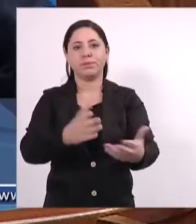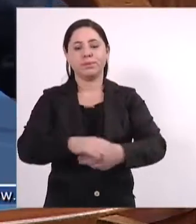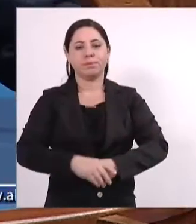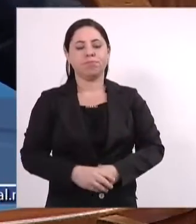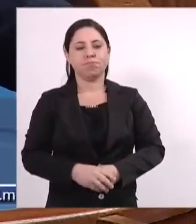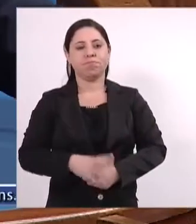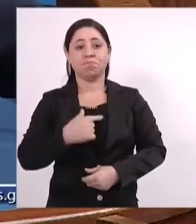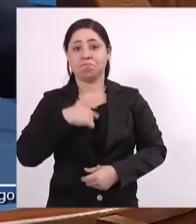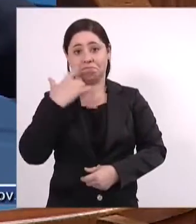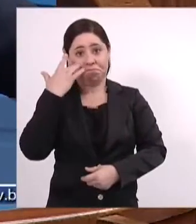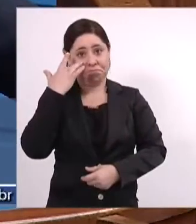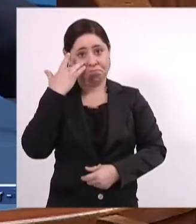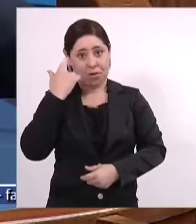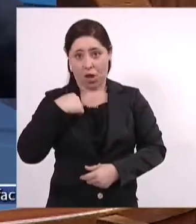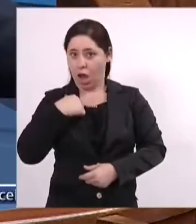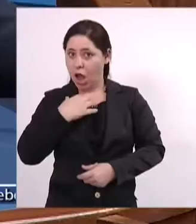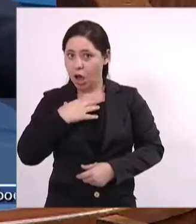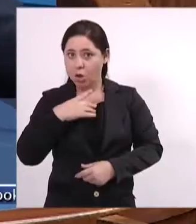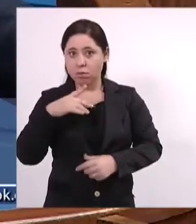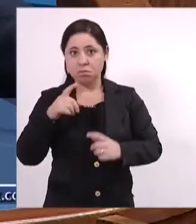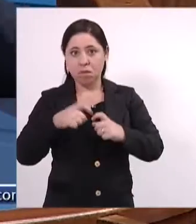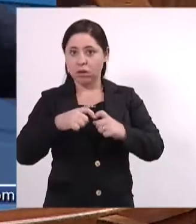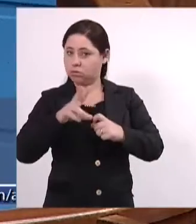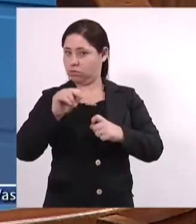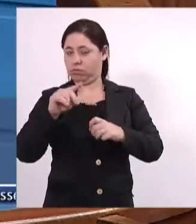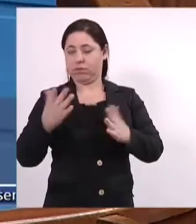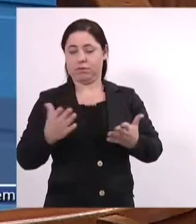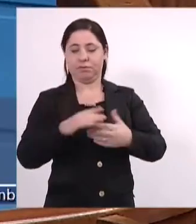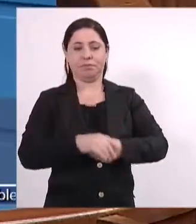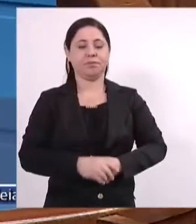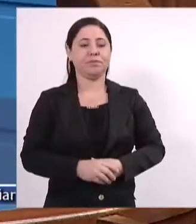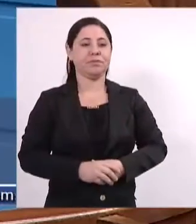Eu não sou médico não, gente.